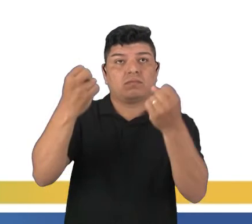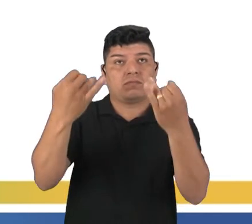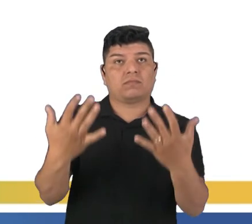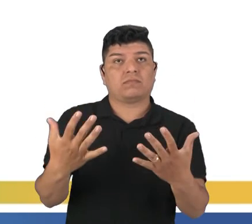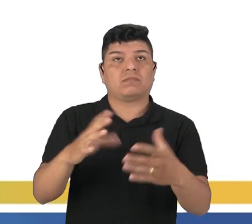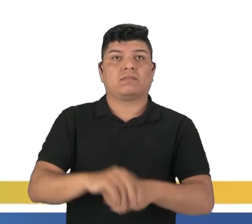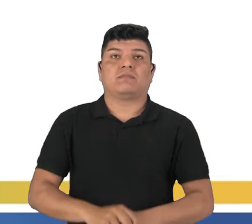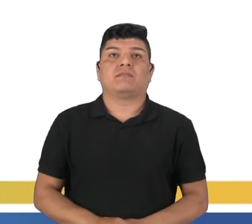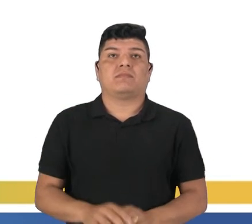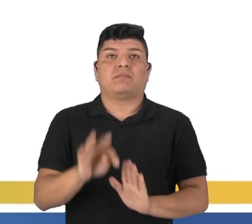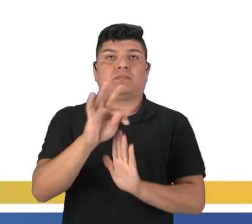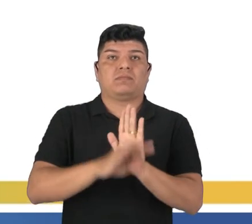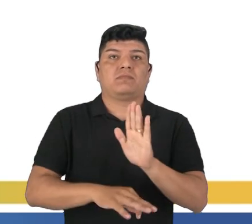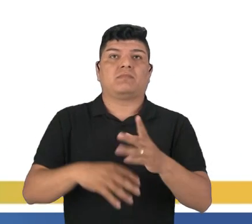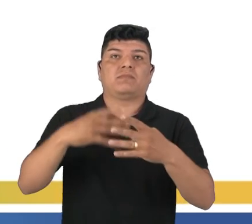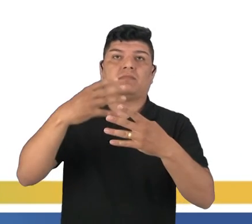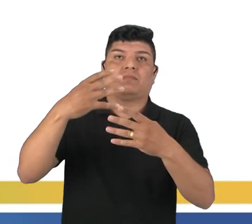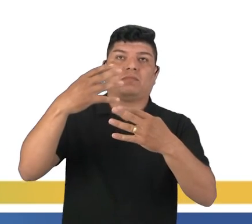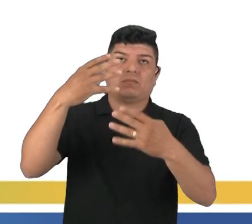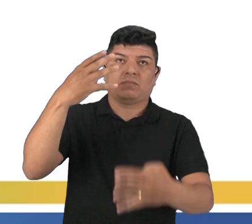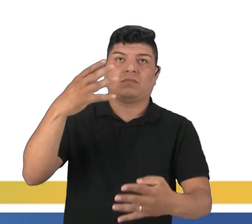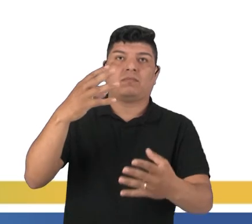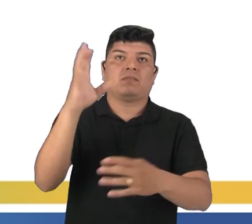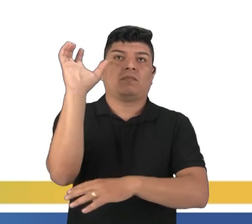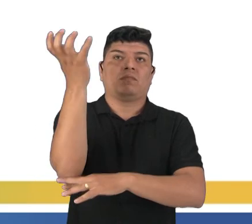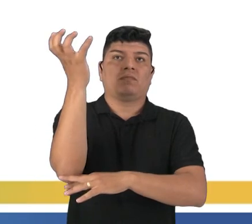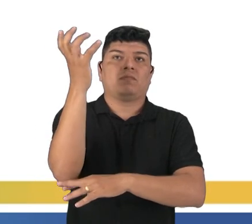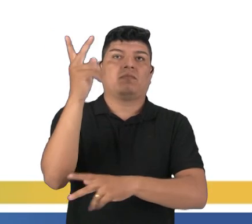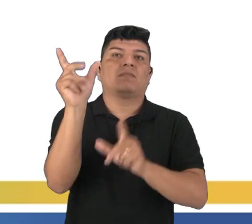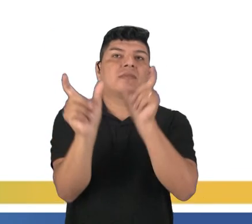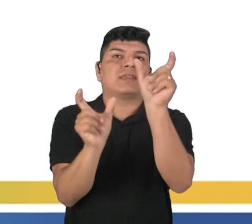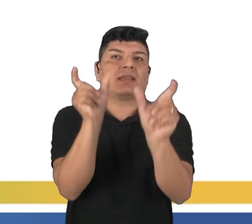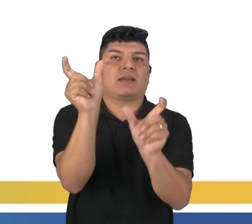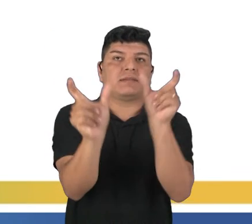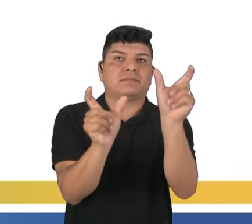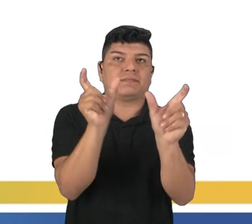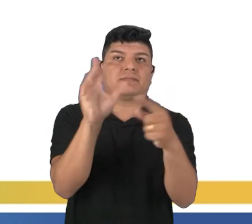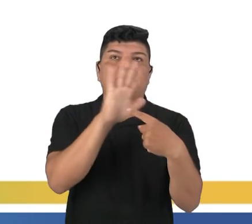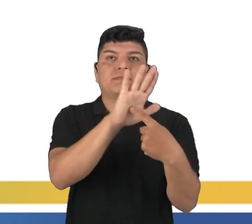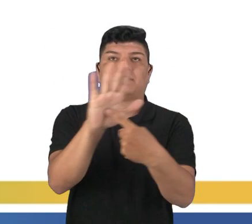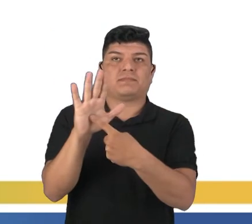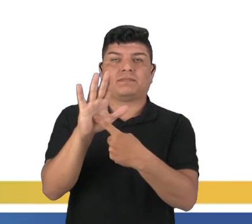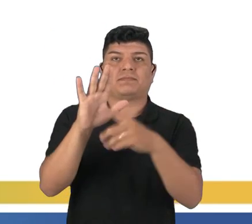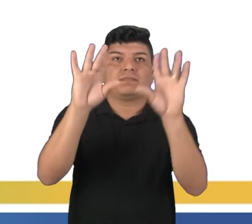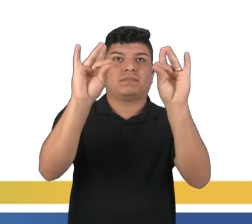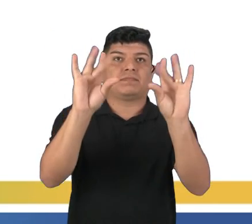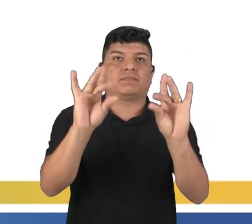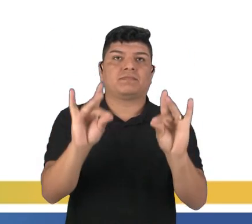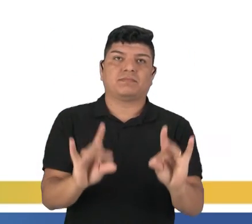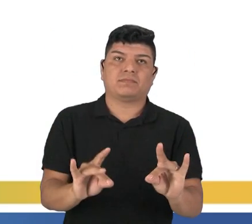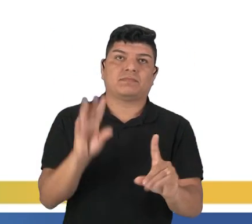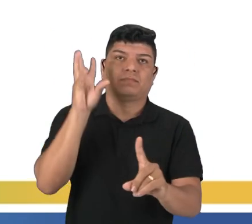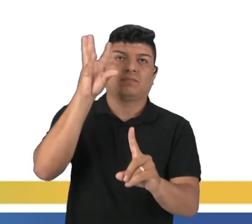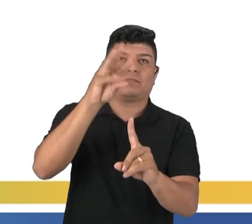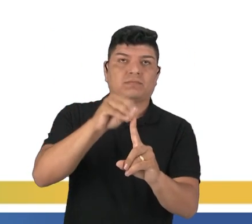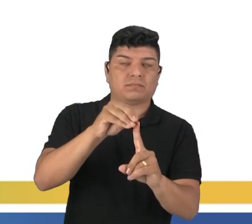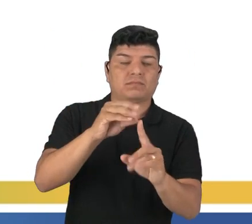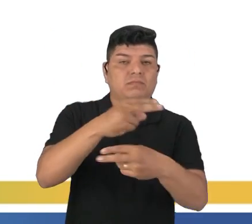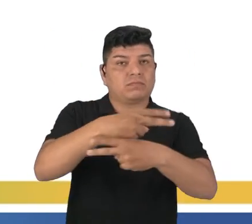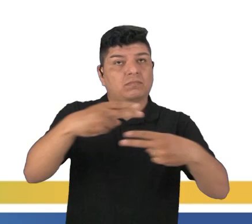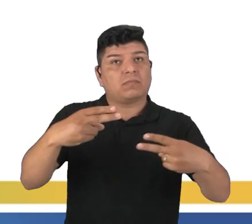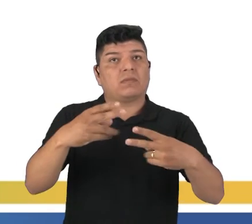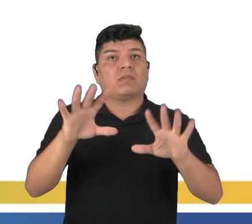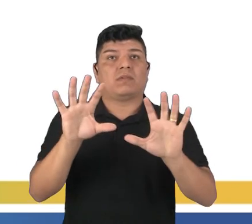né? O texto ele vai o quê? Descrever a árvore das palavras, ao apontar os detalhes do